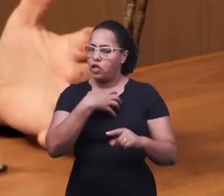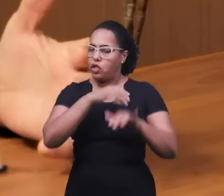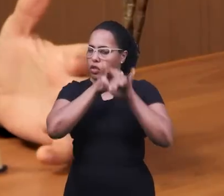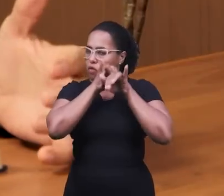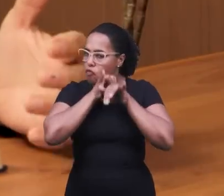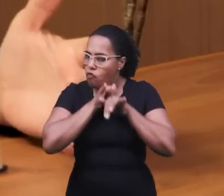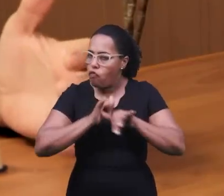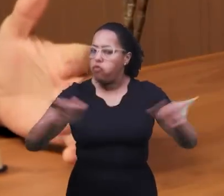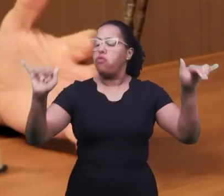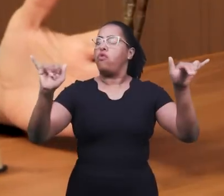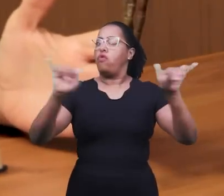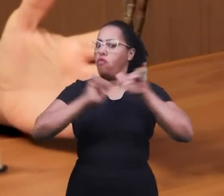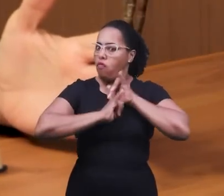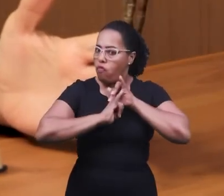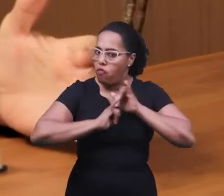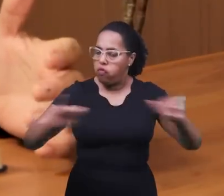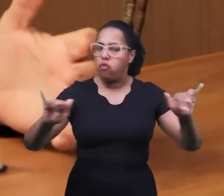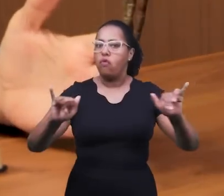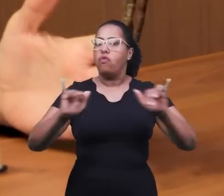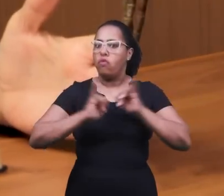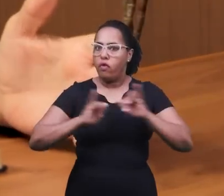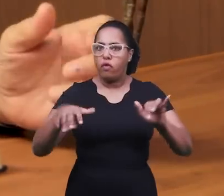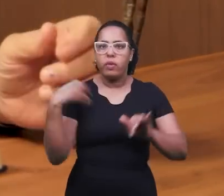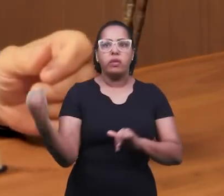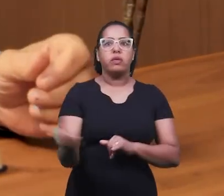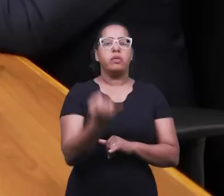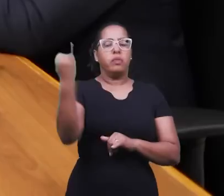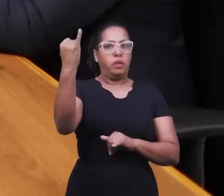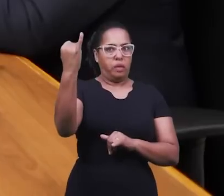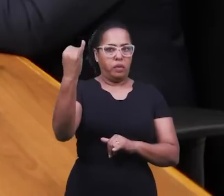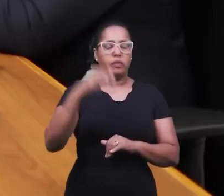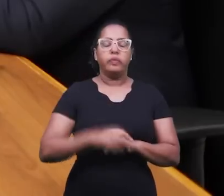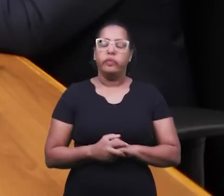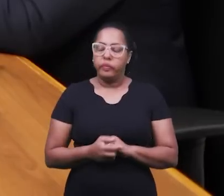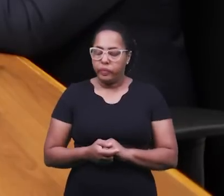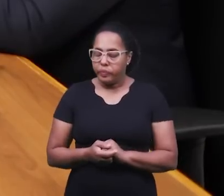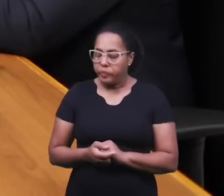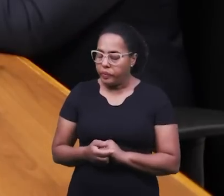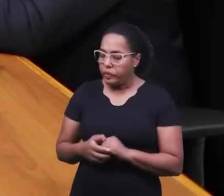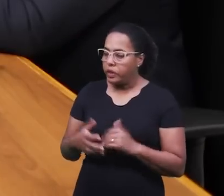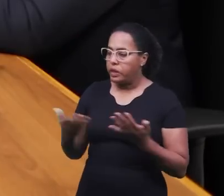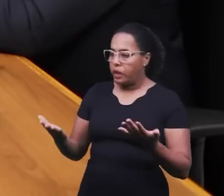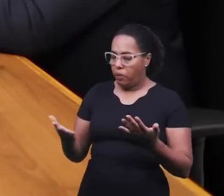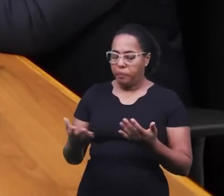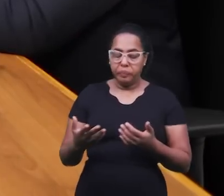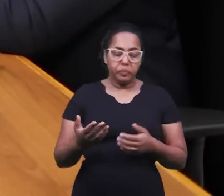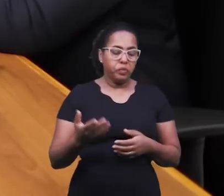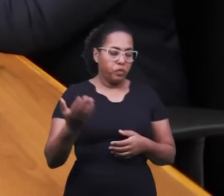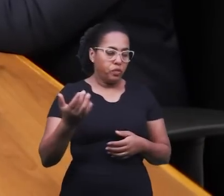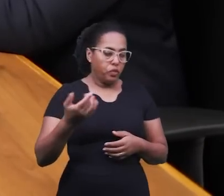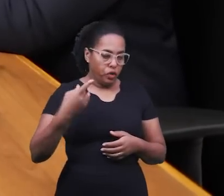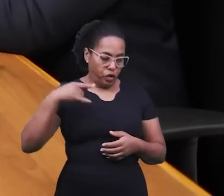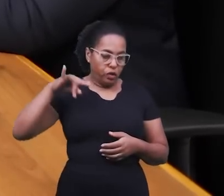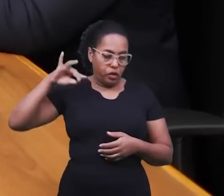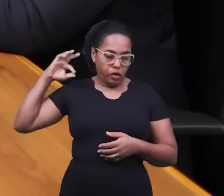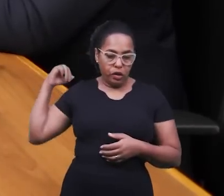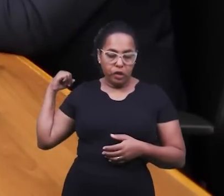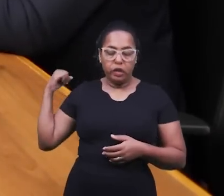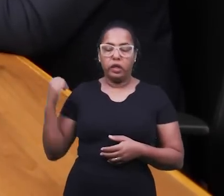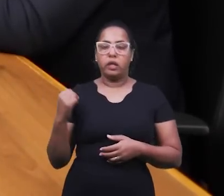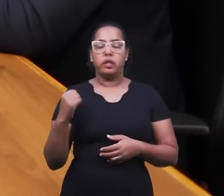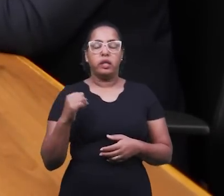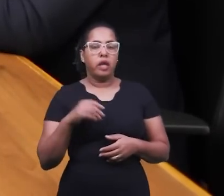função dos toques de trombeta. Porque, na verdade, poderíamos chamar biblicamente o toque de